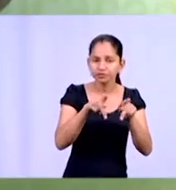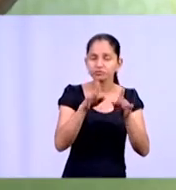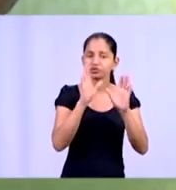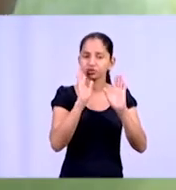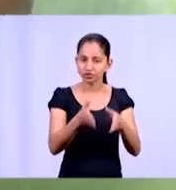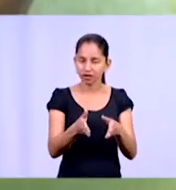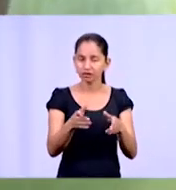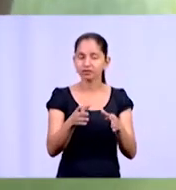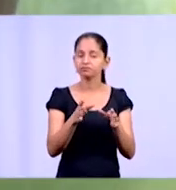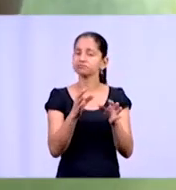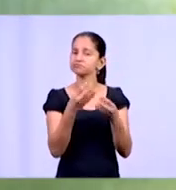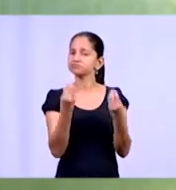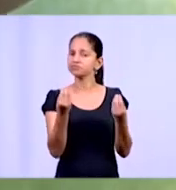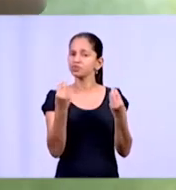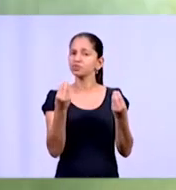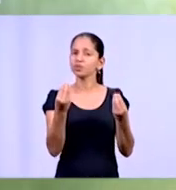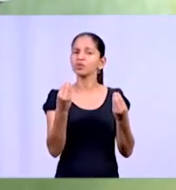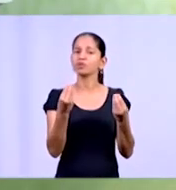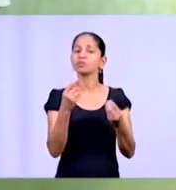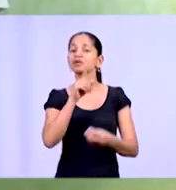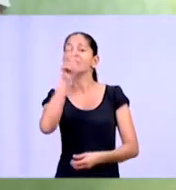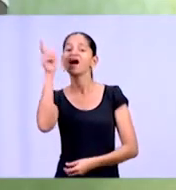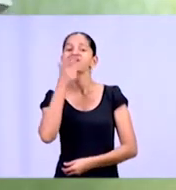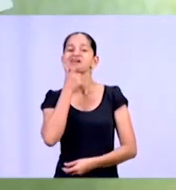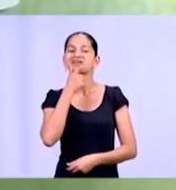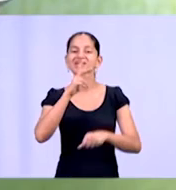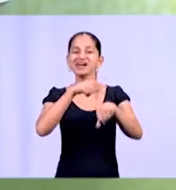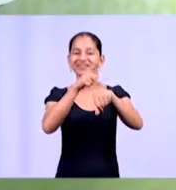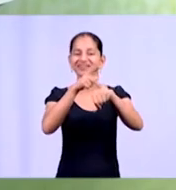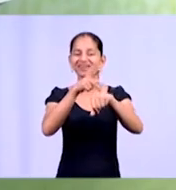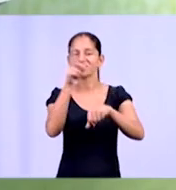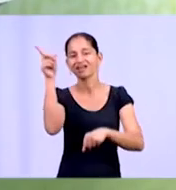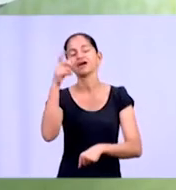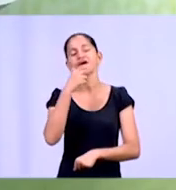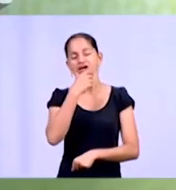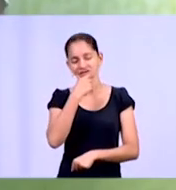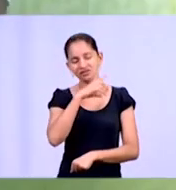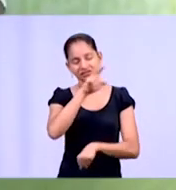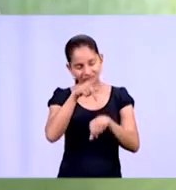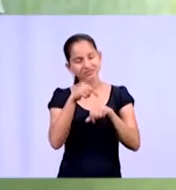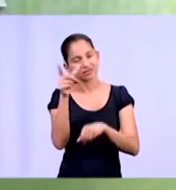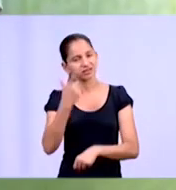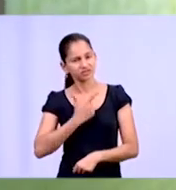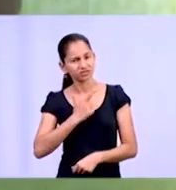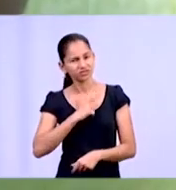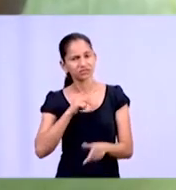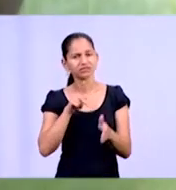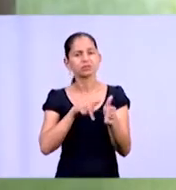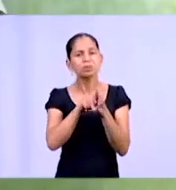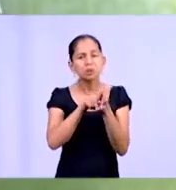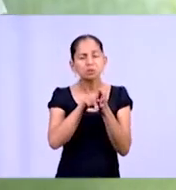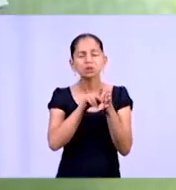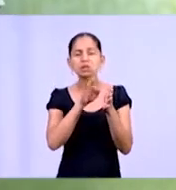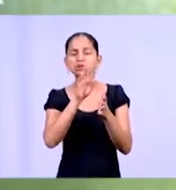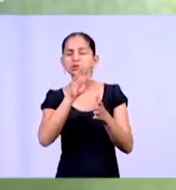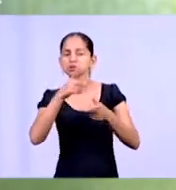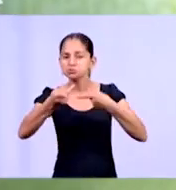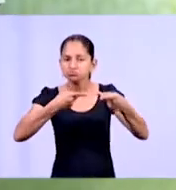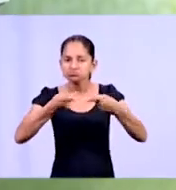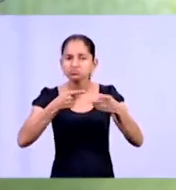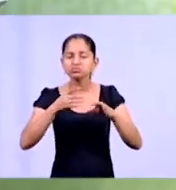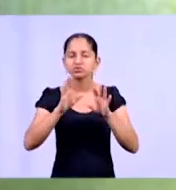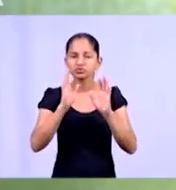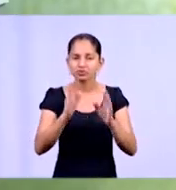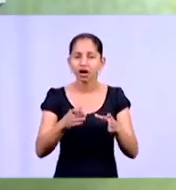da época, isso foi lá na Inglaterra, eles não conseguiram terminar essa máquina, né? Eles tinham um projeto, sabiam como montar,